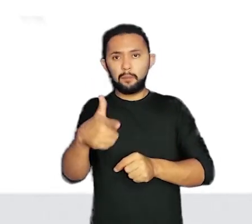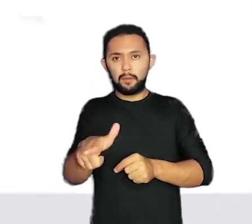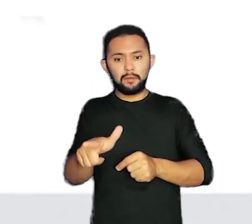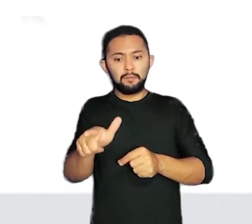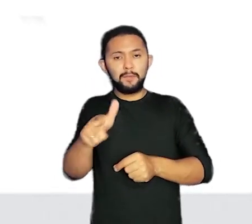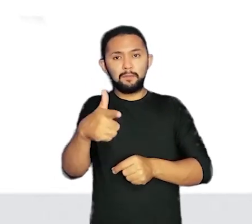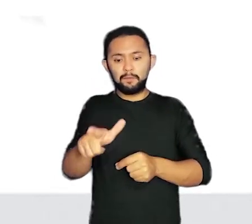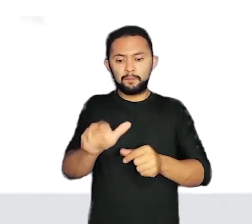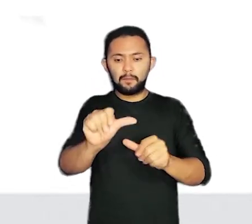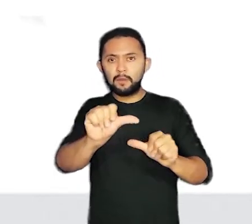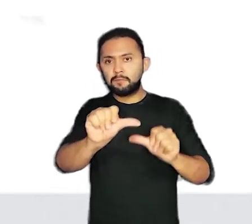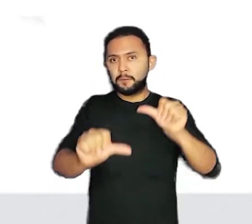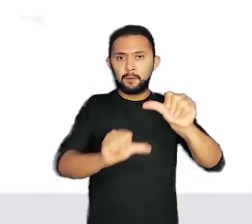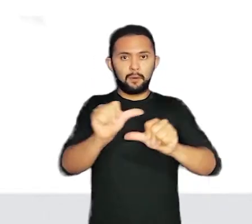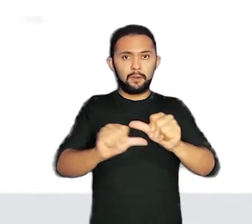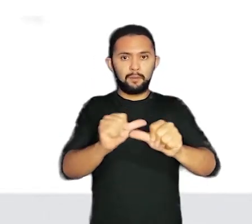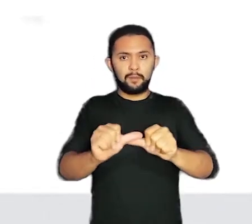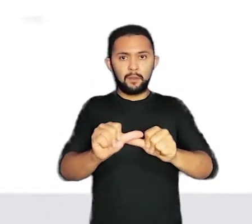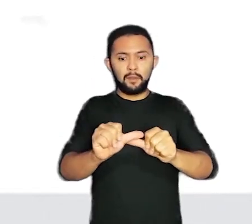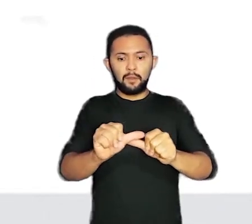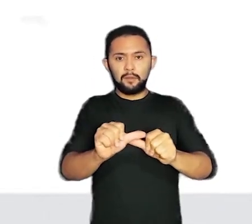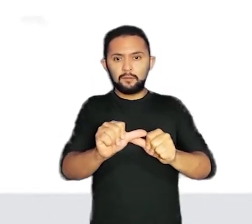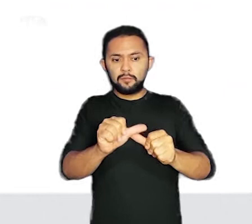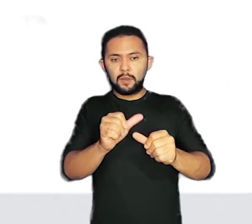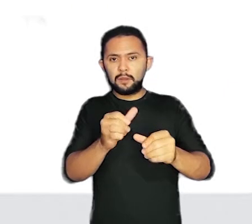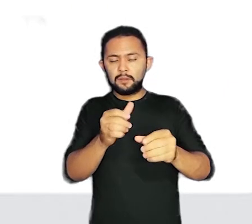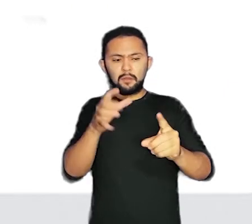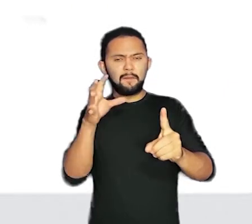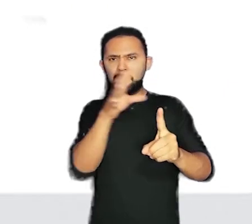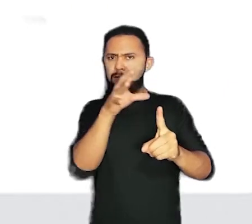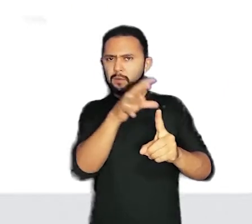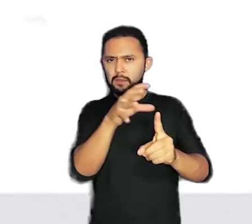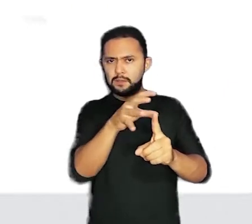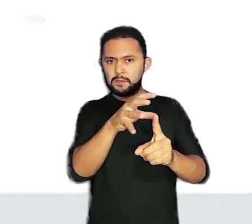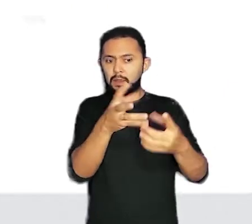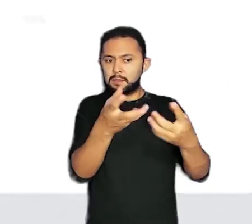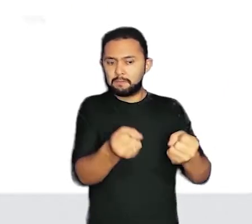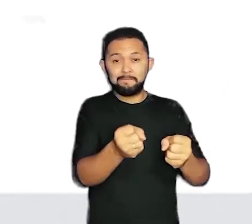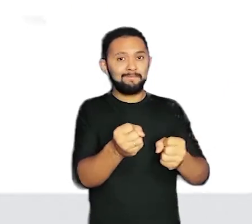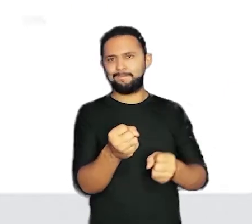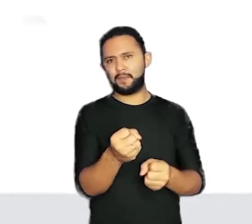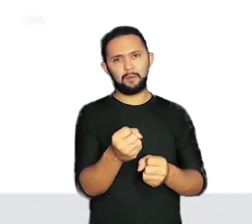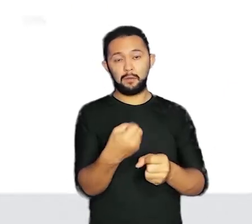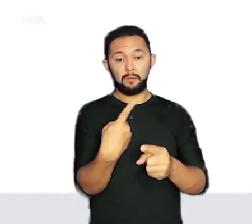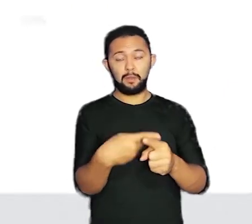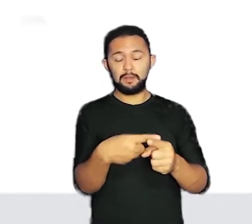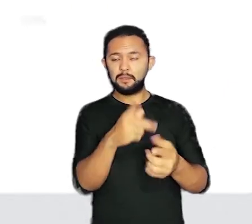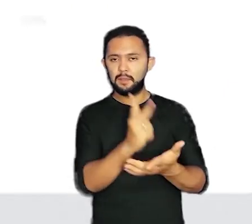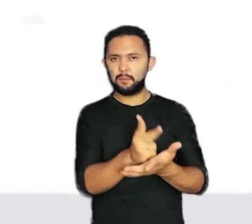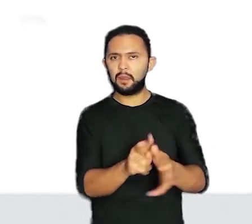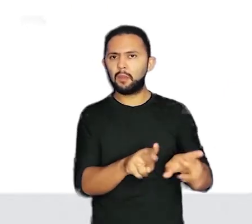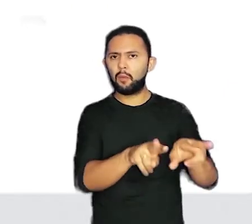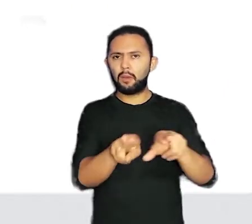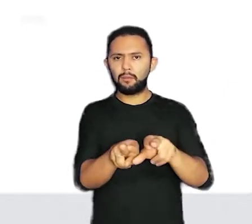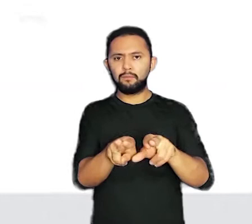de plural, tá? Não vão sofrer variações nenhuma. Elas não concordam com ninguém, digamos assim, porque elas são invariáveis,